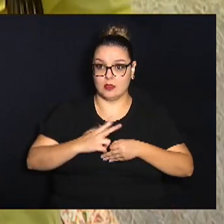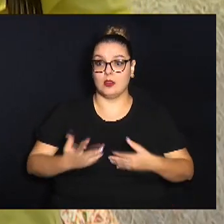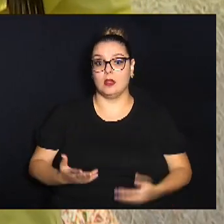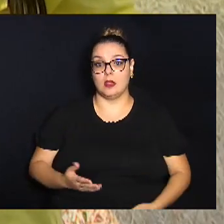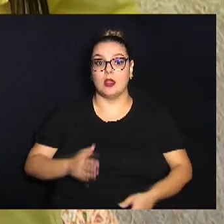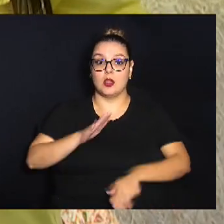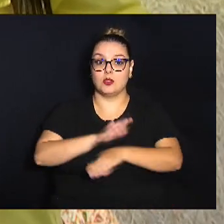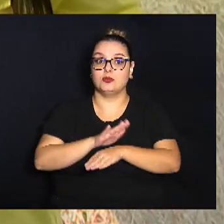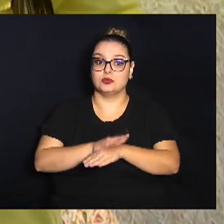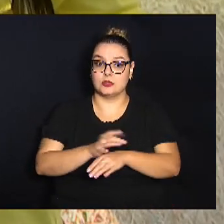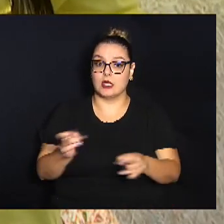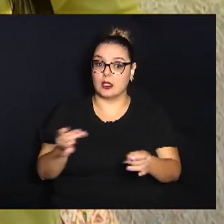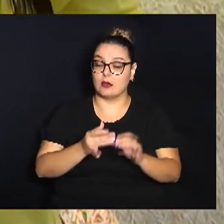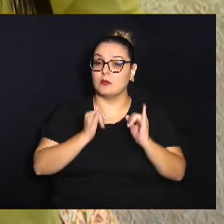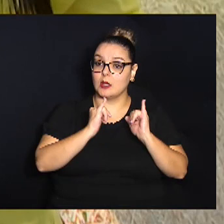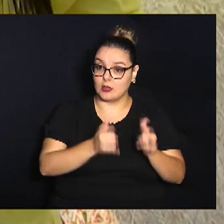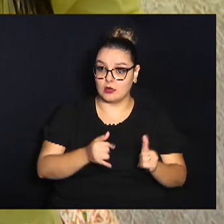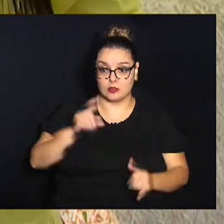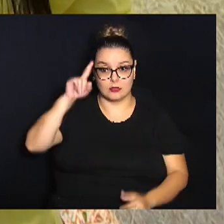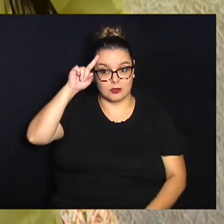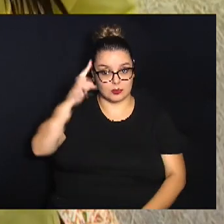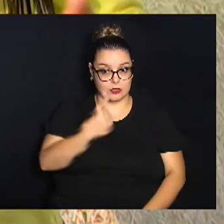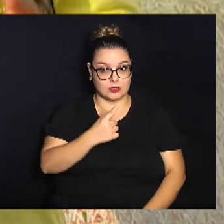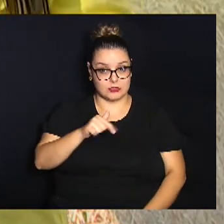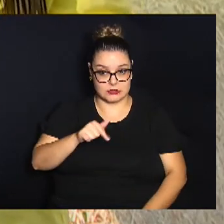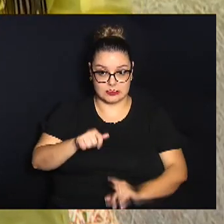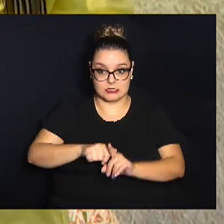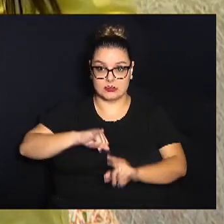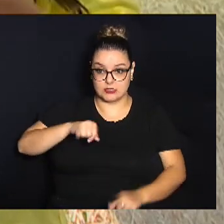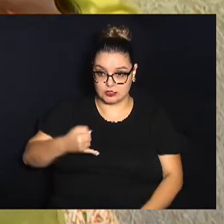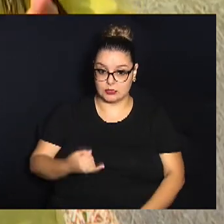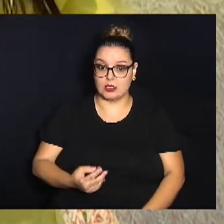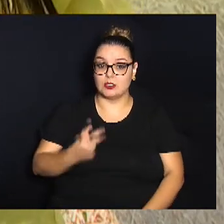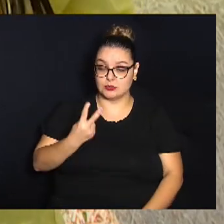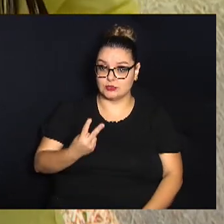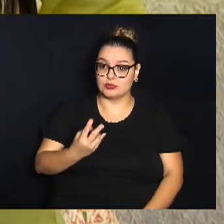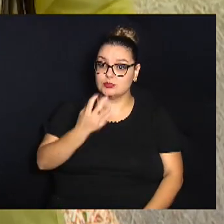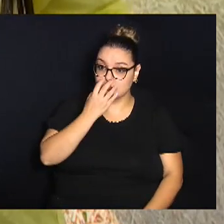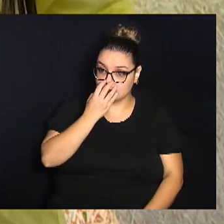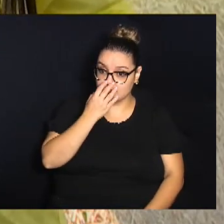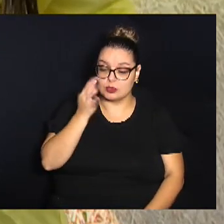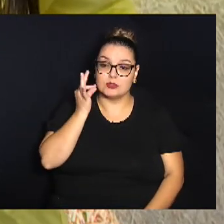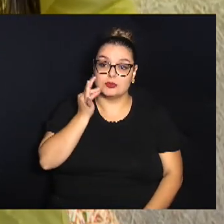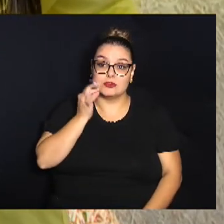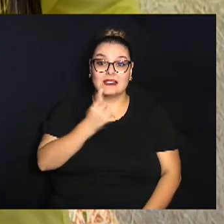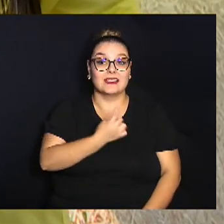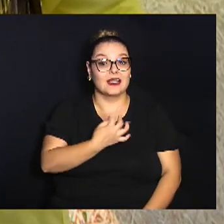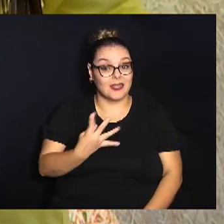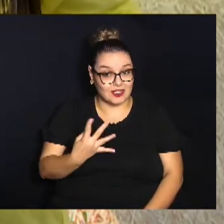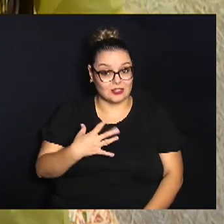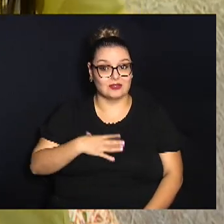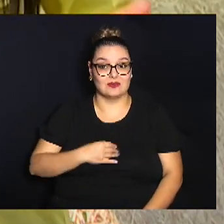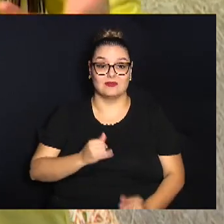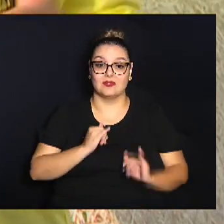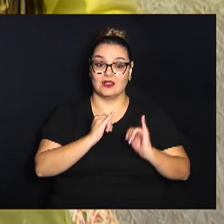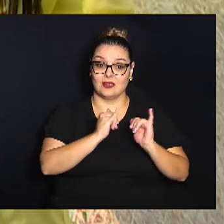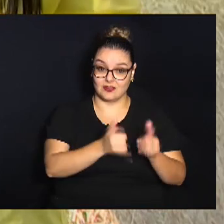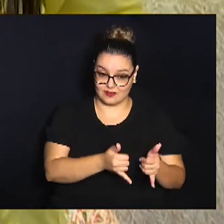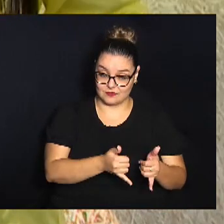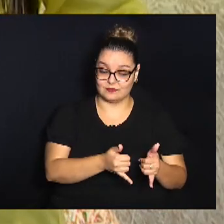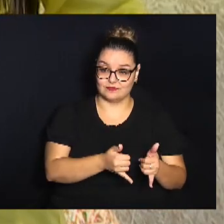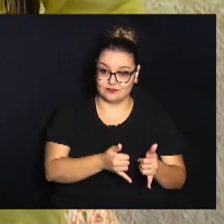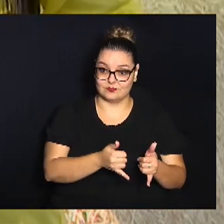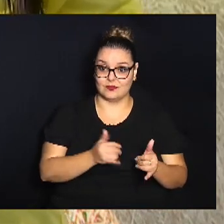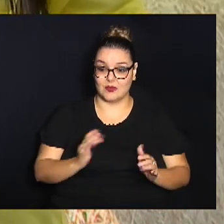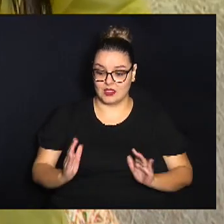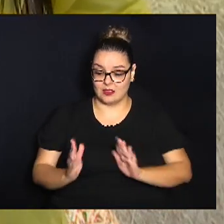com o abandono. No dia 17 de janeiro, 2 cachorras e 14 filhotes foram abandonados em frente a